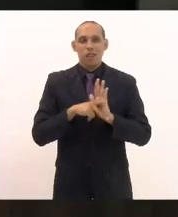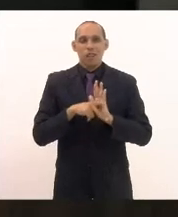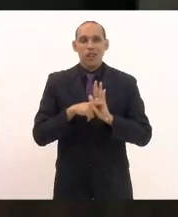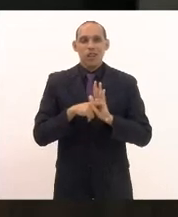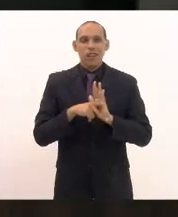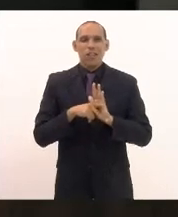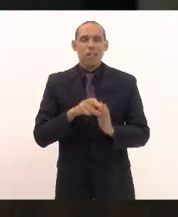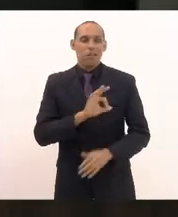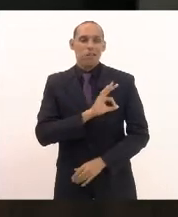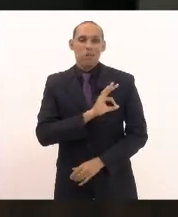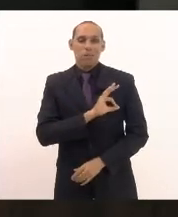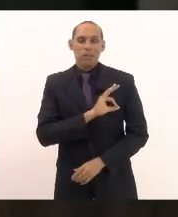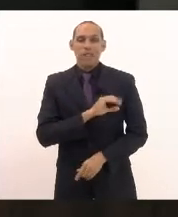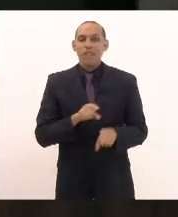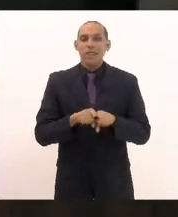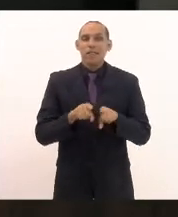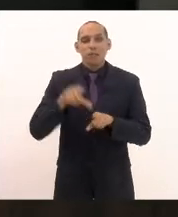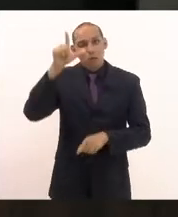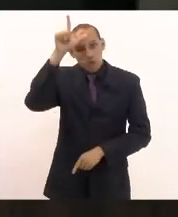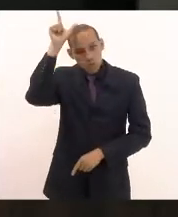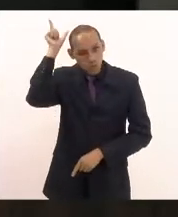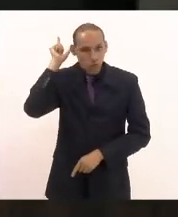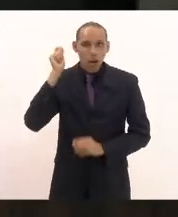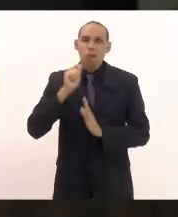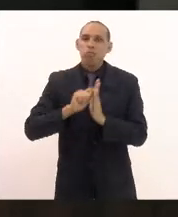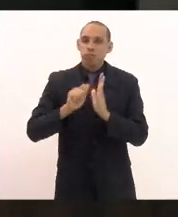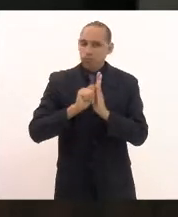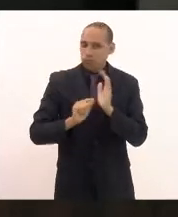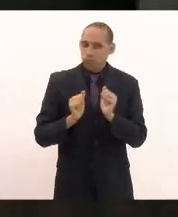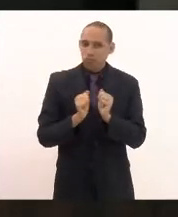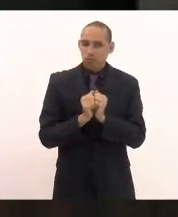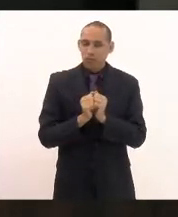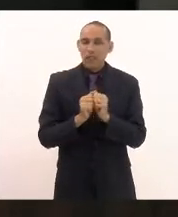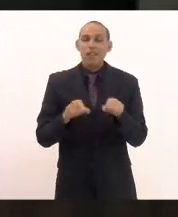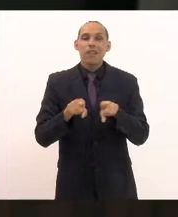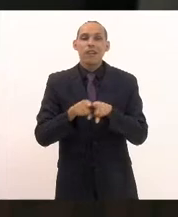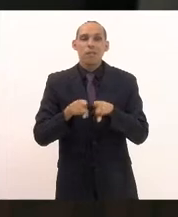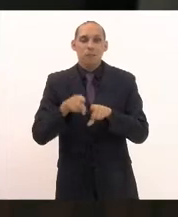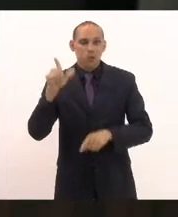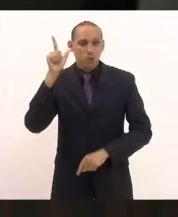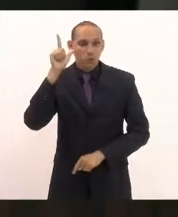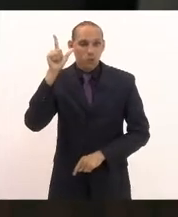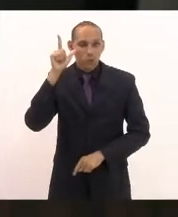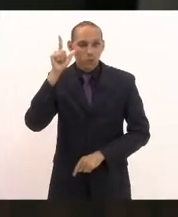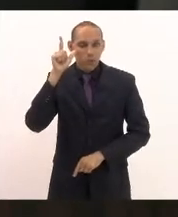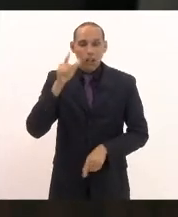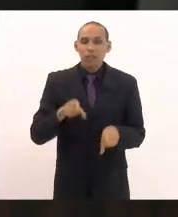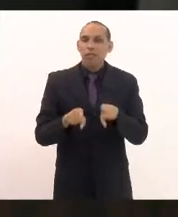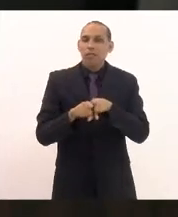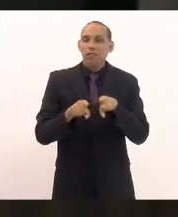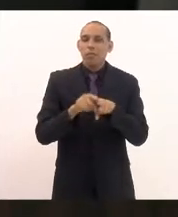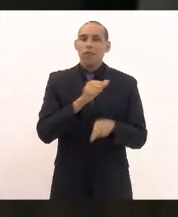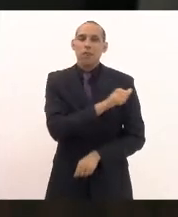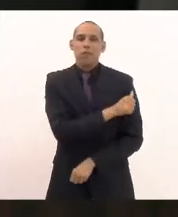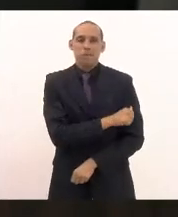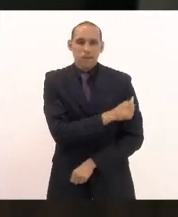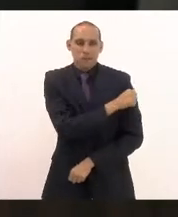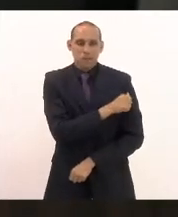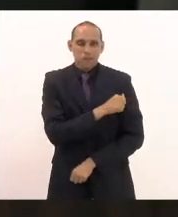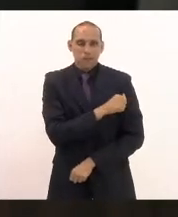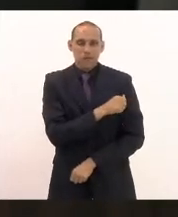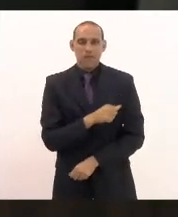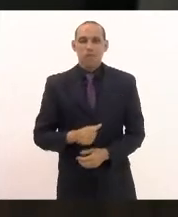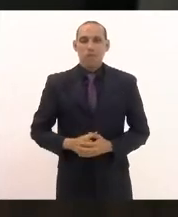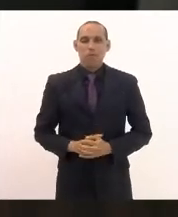Marta Rocha, o deputado Luiz Paulo também, deputada Lucinha também coautora, deputada enfermeira Rejane,